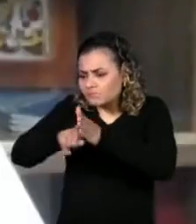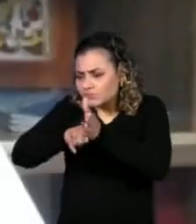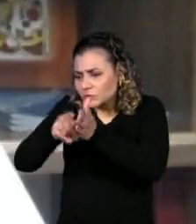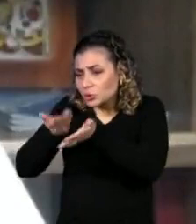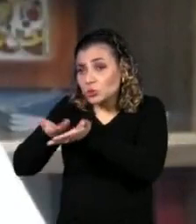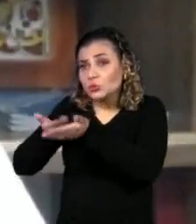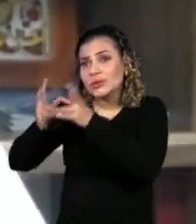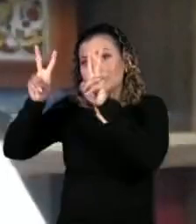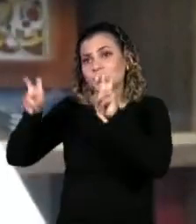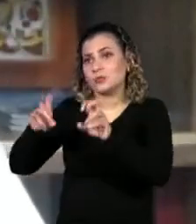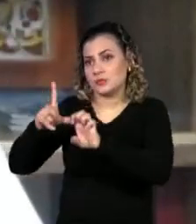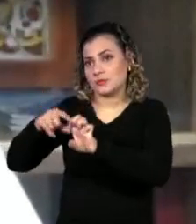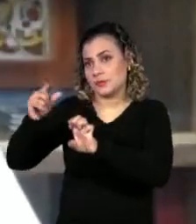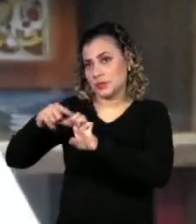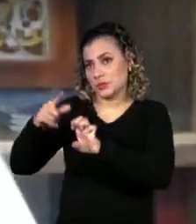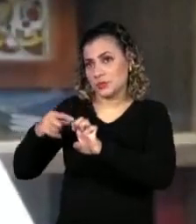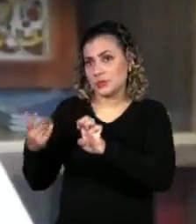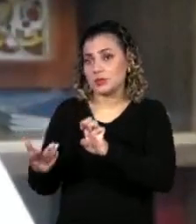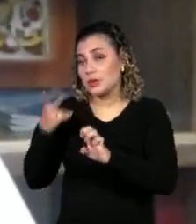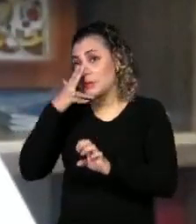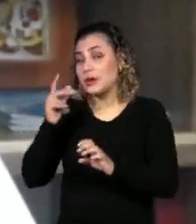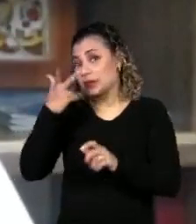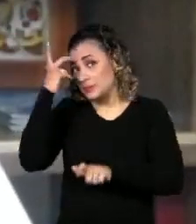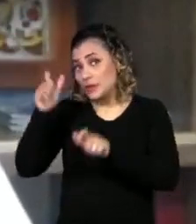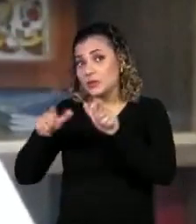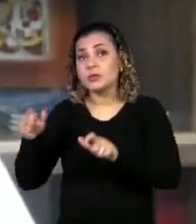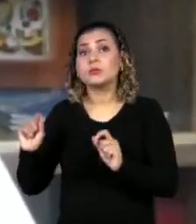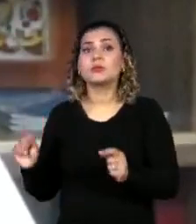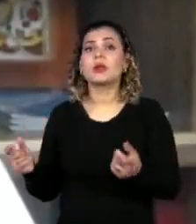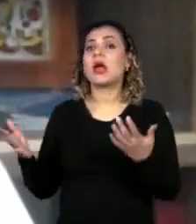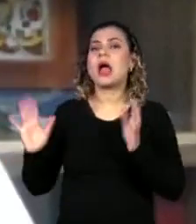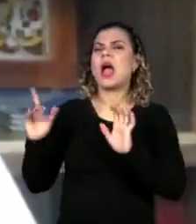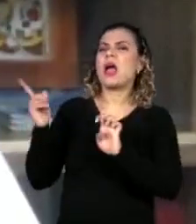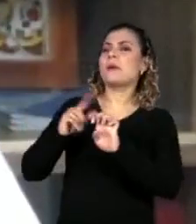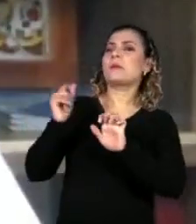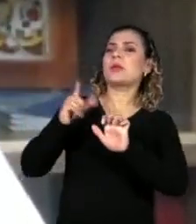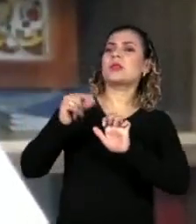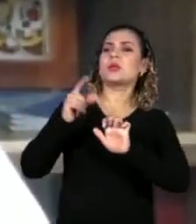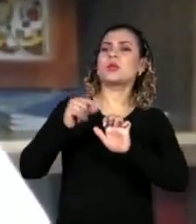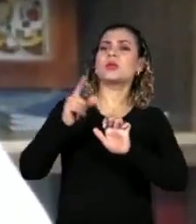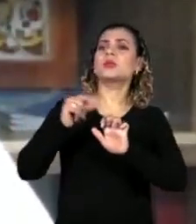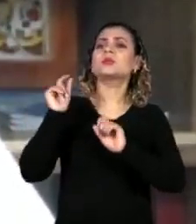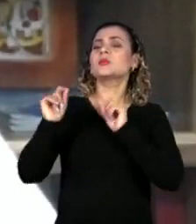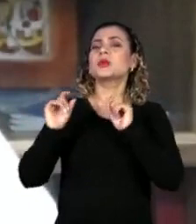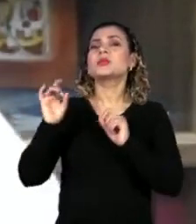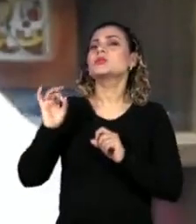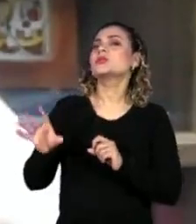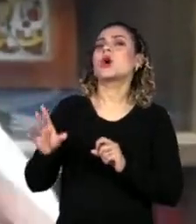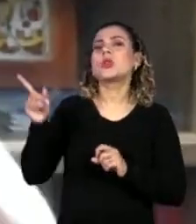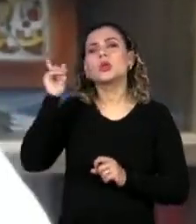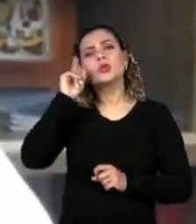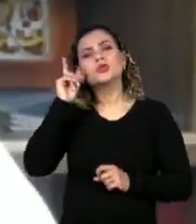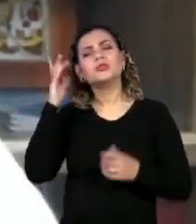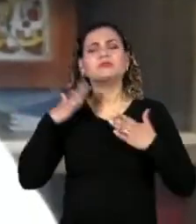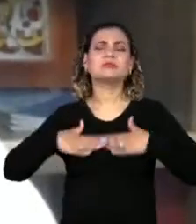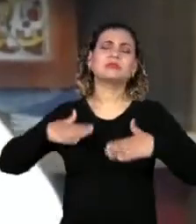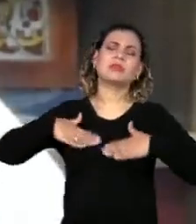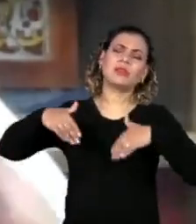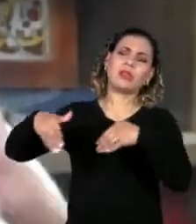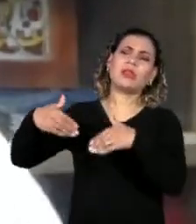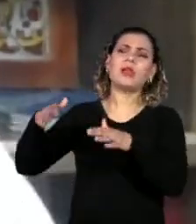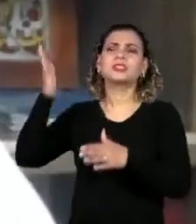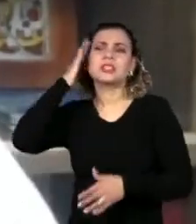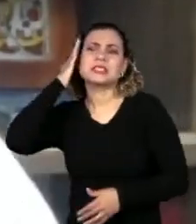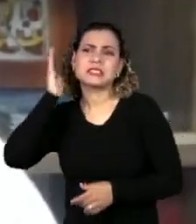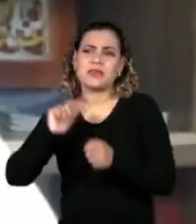empreendedorismo. Né? As pessoas, às vezes, têm uma certa sensação de que o empreendedorismo é uma coisa do tipo apenas do cotidiano, do eu já